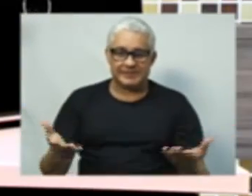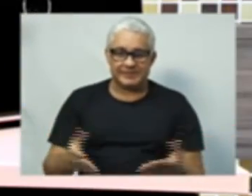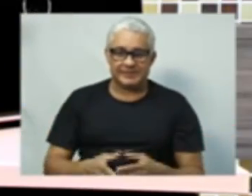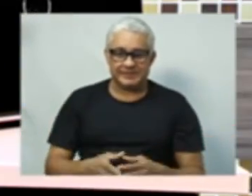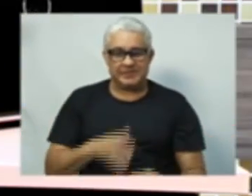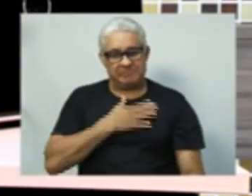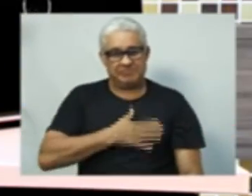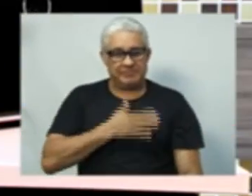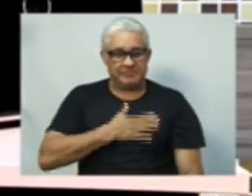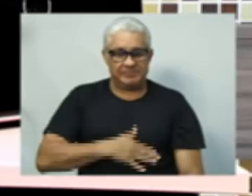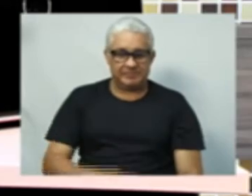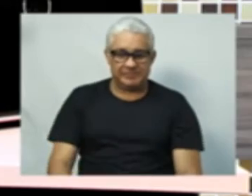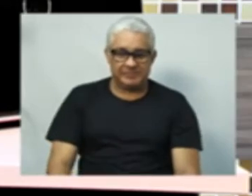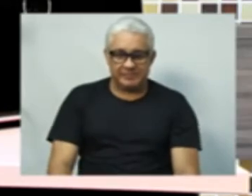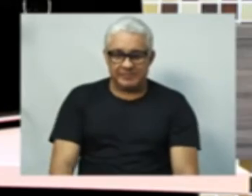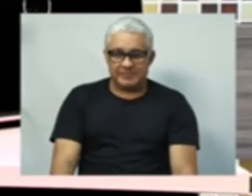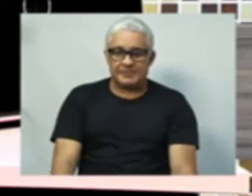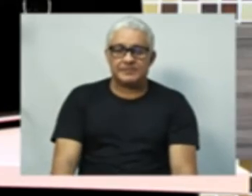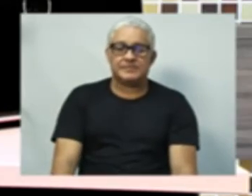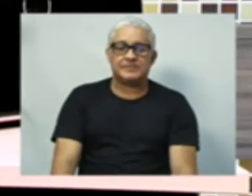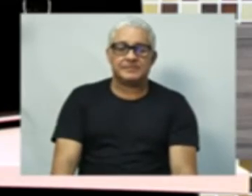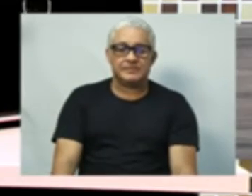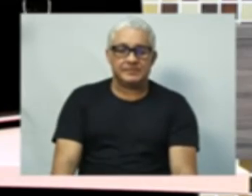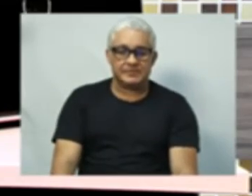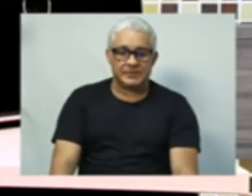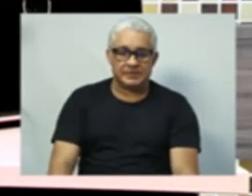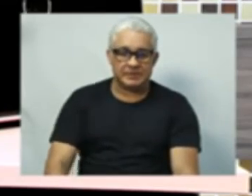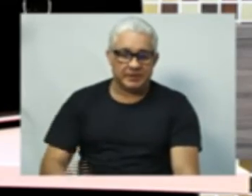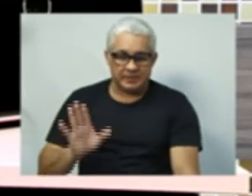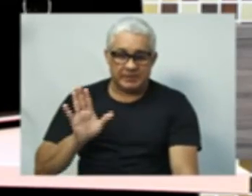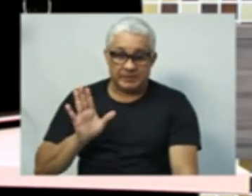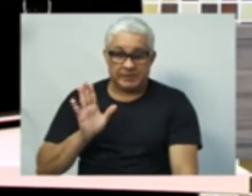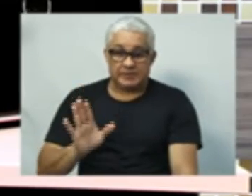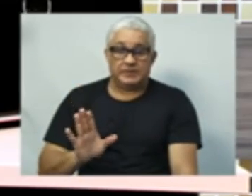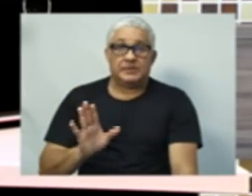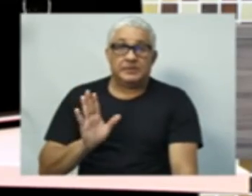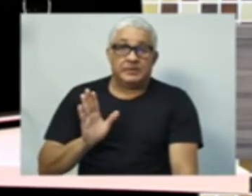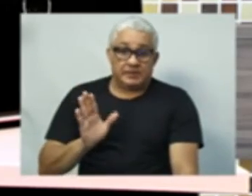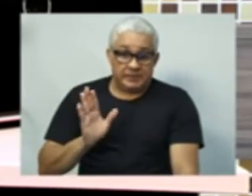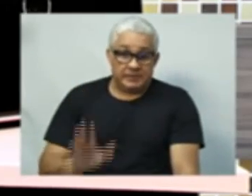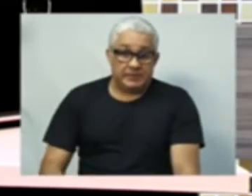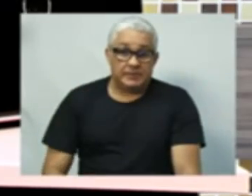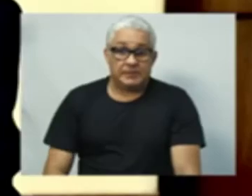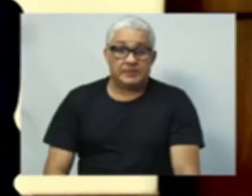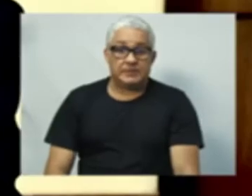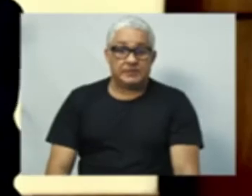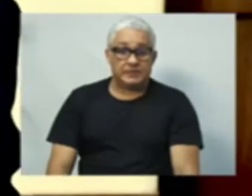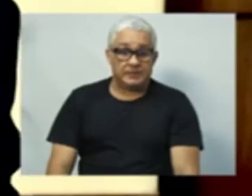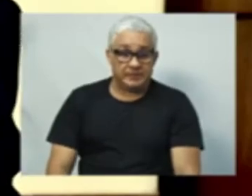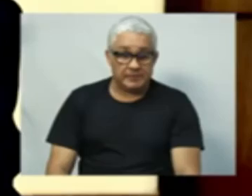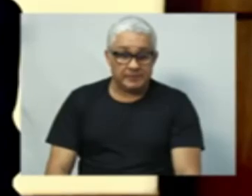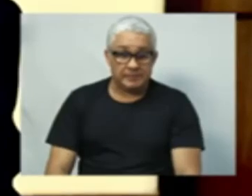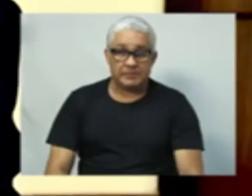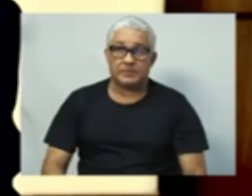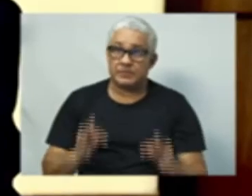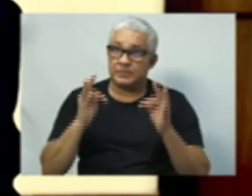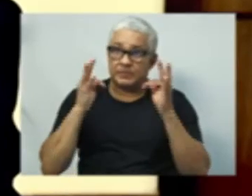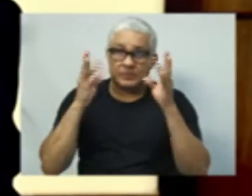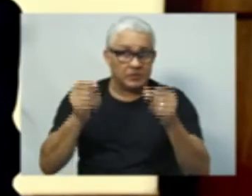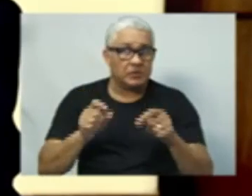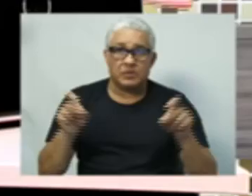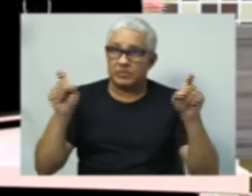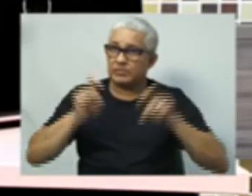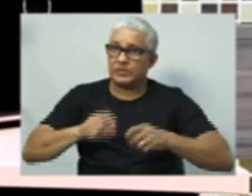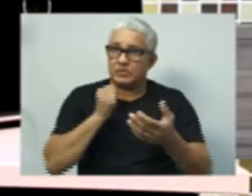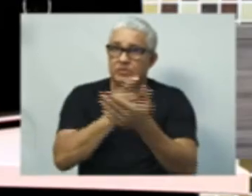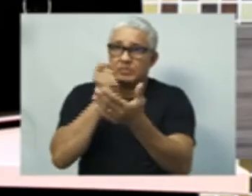Tranquilo. E a empresa, ganhando rios de dinheiro? Até parece. Rapaz, essa loja tá é as moscas. Tá todo mundo comprando computador, agora